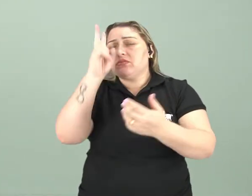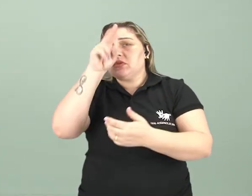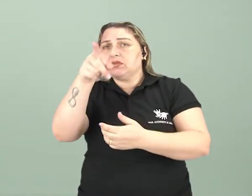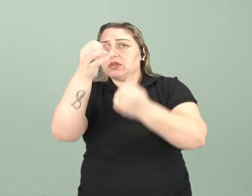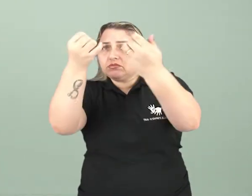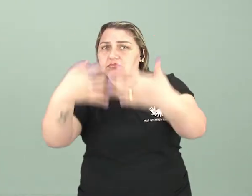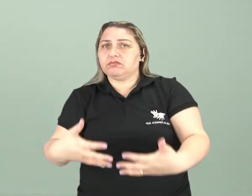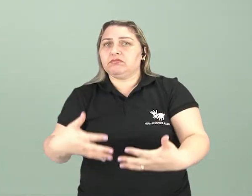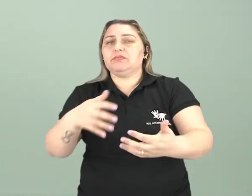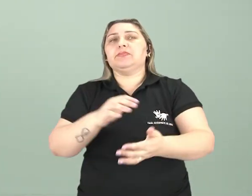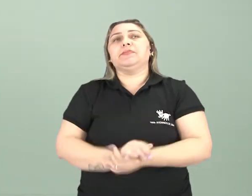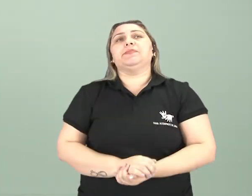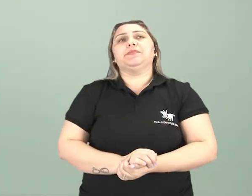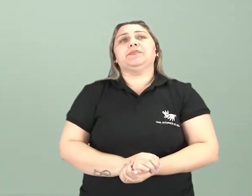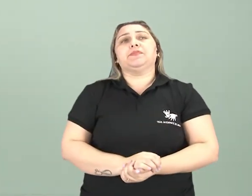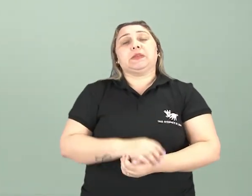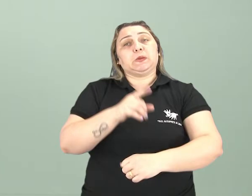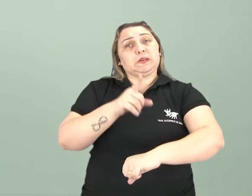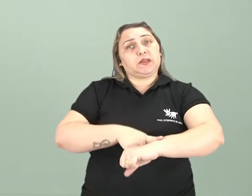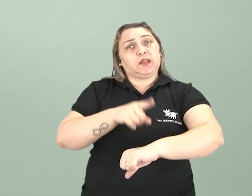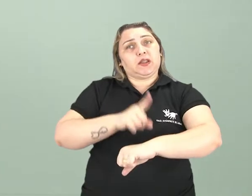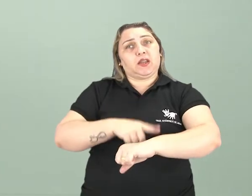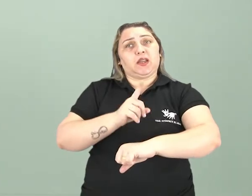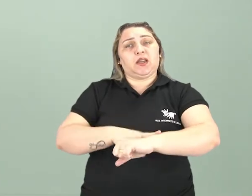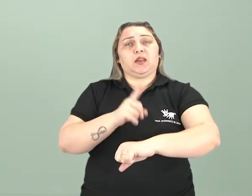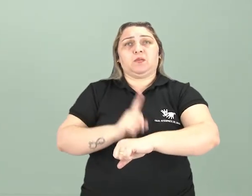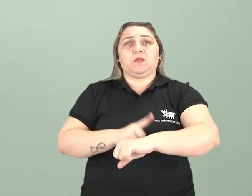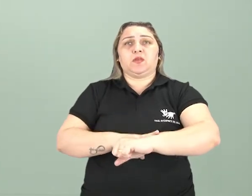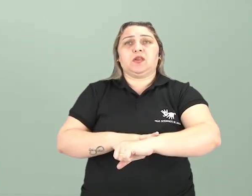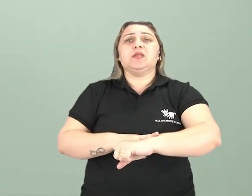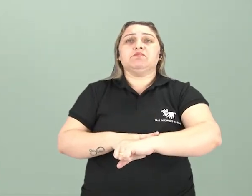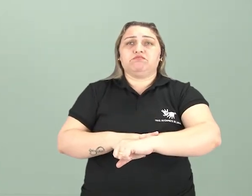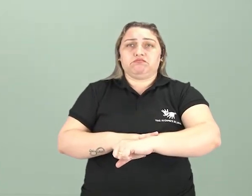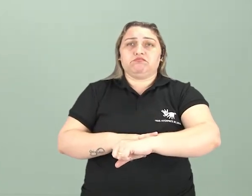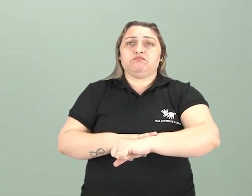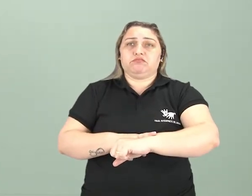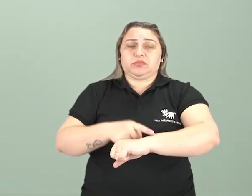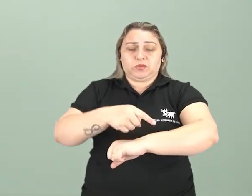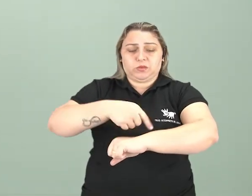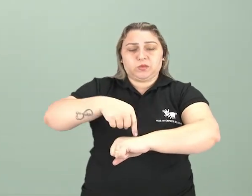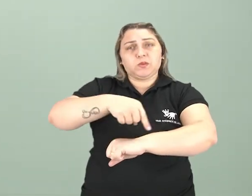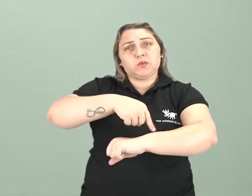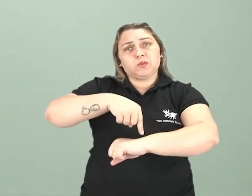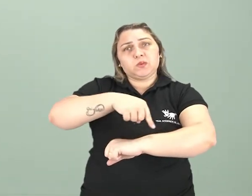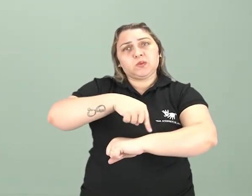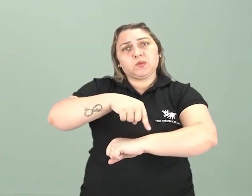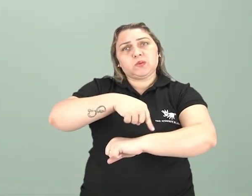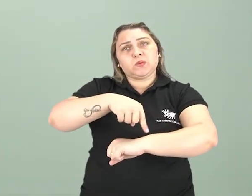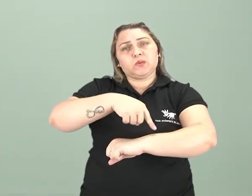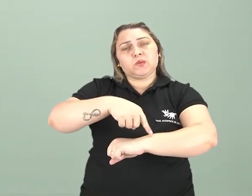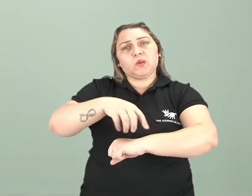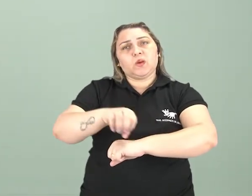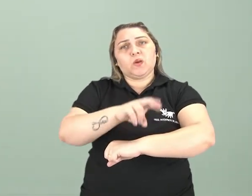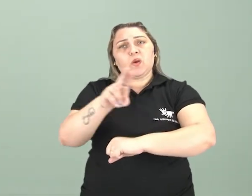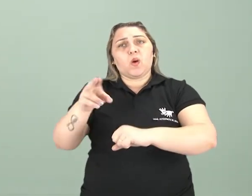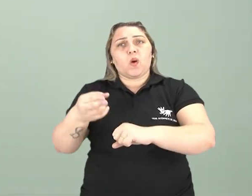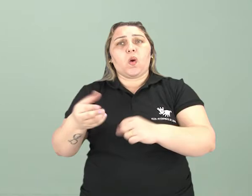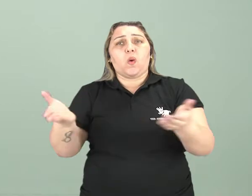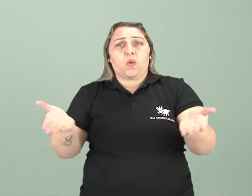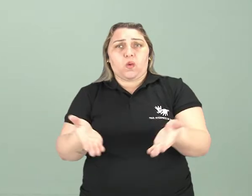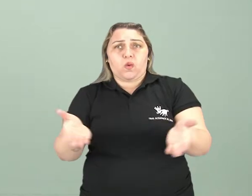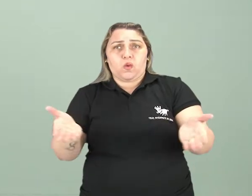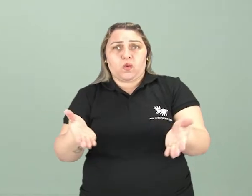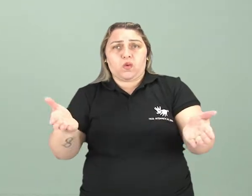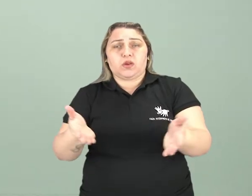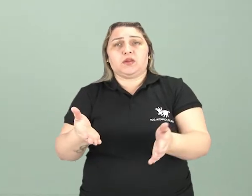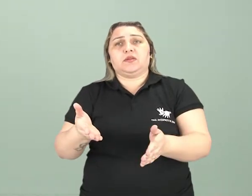num quarto. Depende de que história você quer contar. E o tempo que você está contando essa